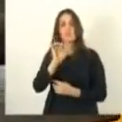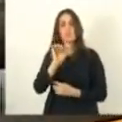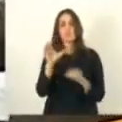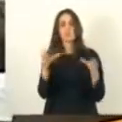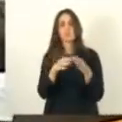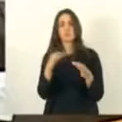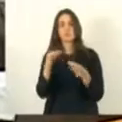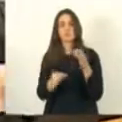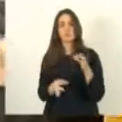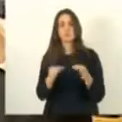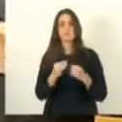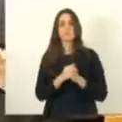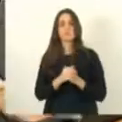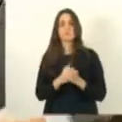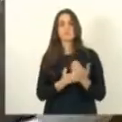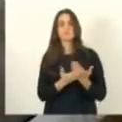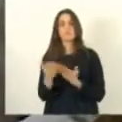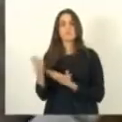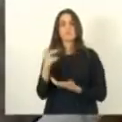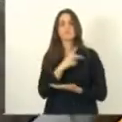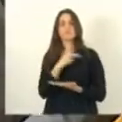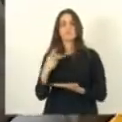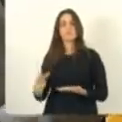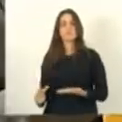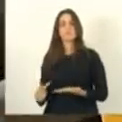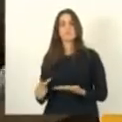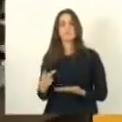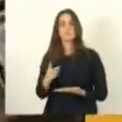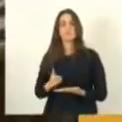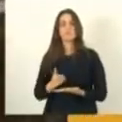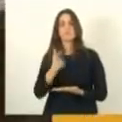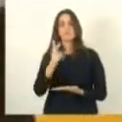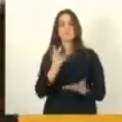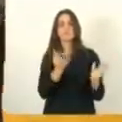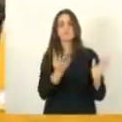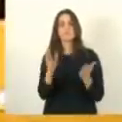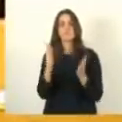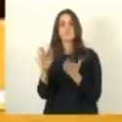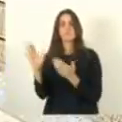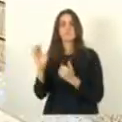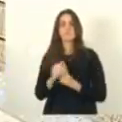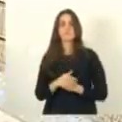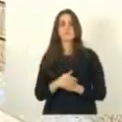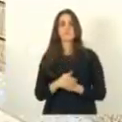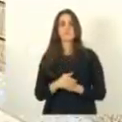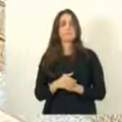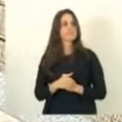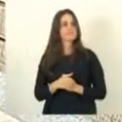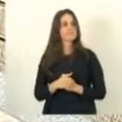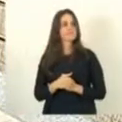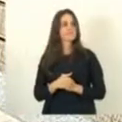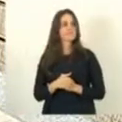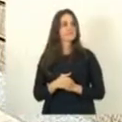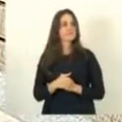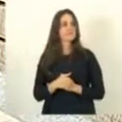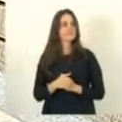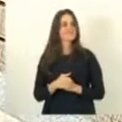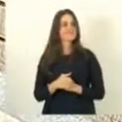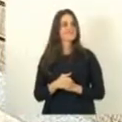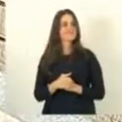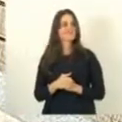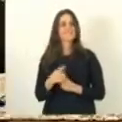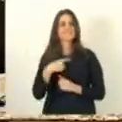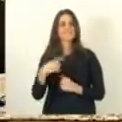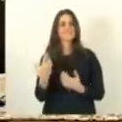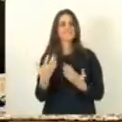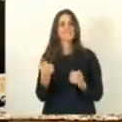Devolvo ao presidente para continuar a tramitação. Presidente, devolva a presidência, Vossa Excelência. Assumindo a presidência,